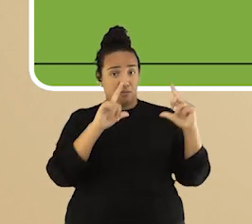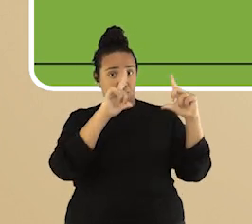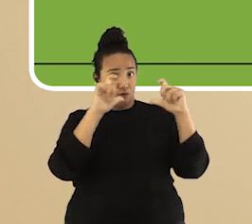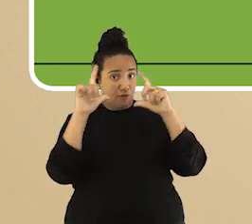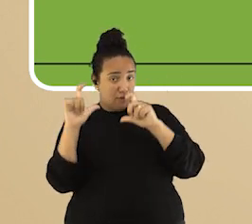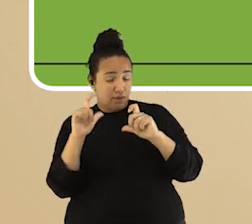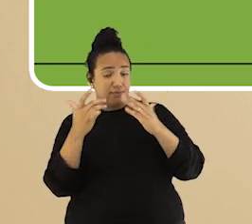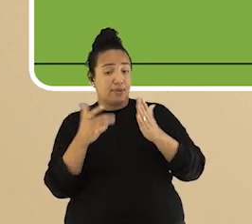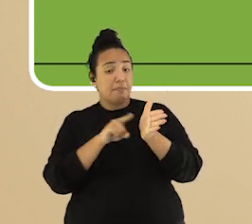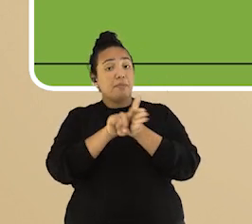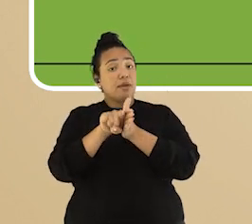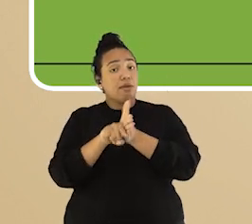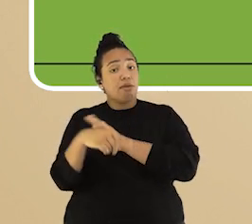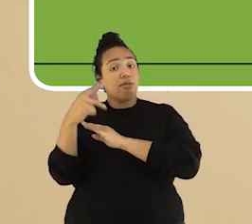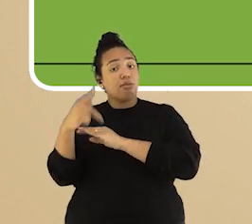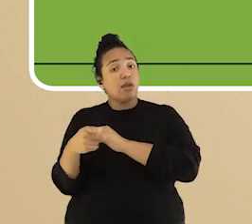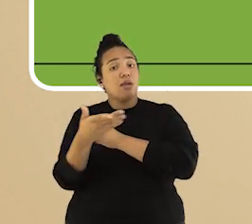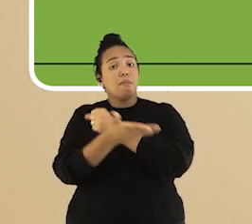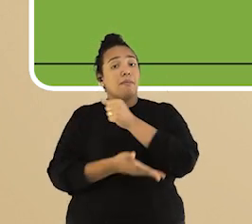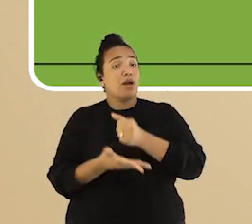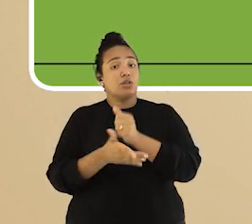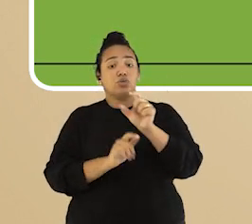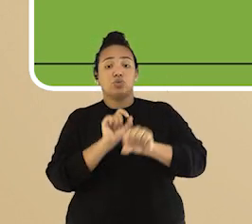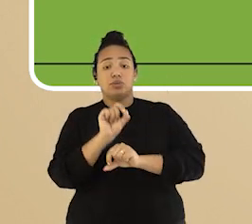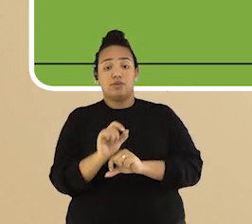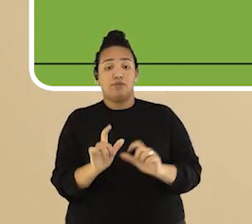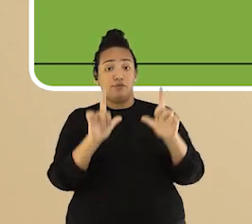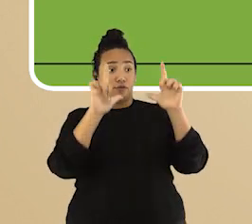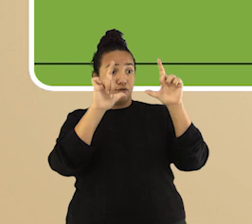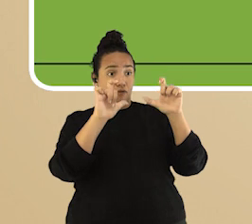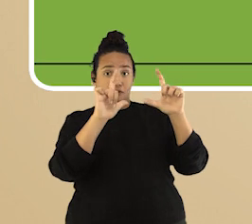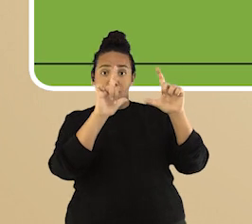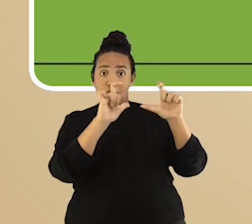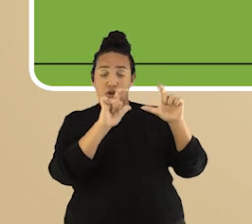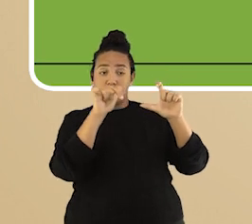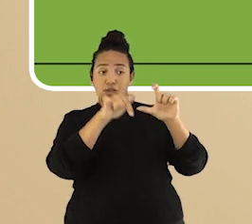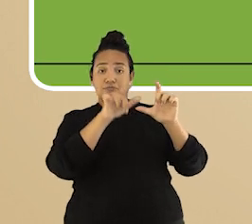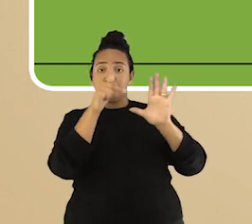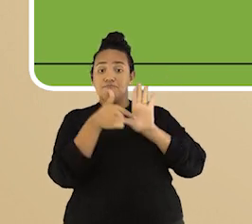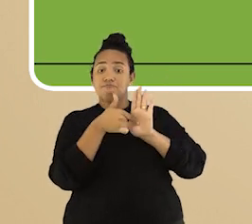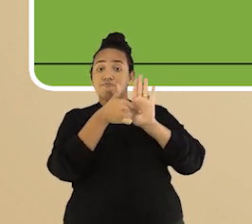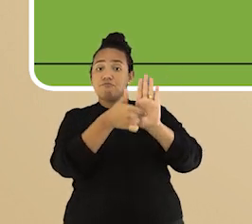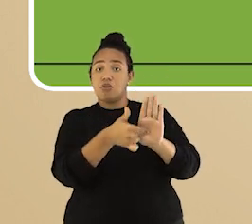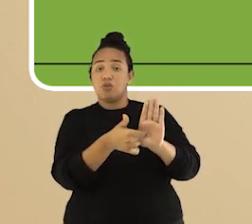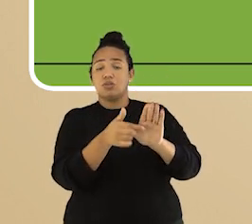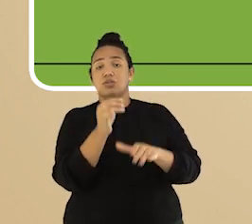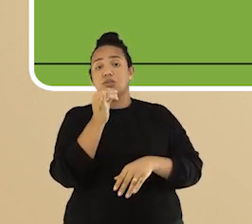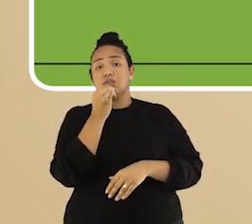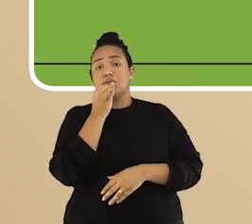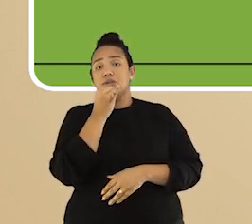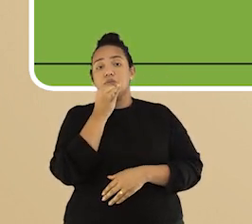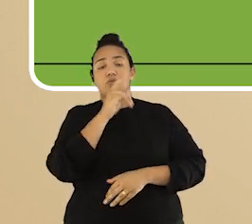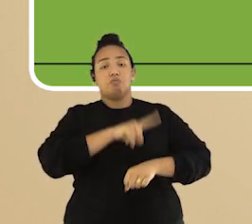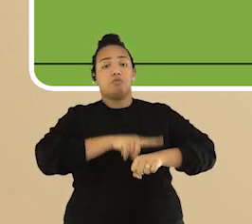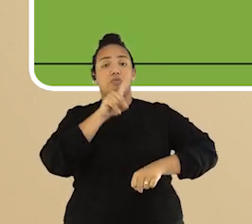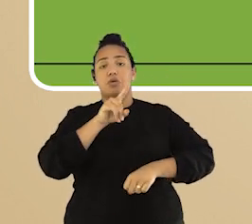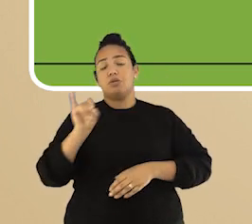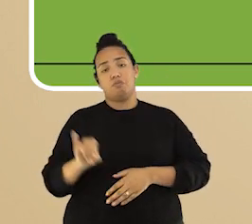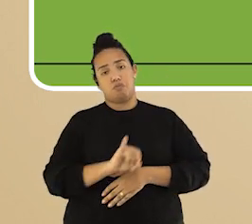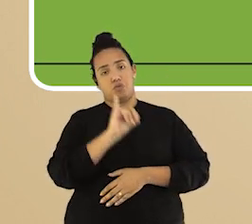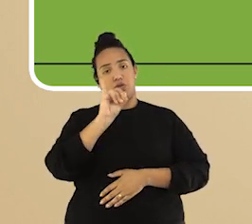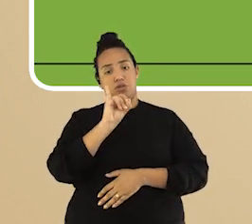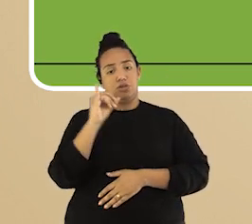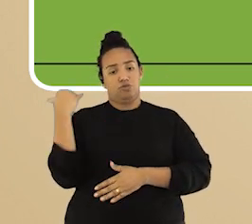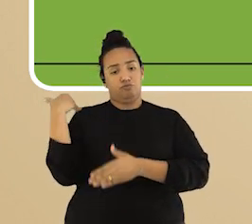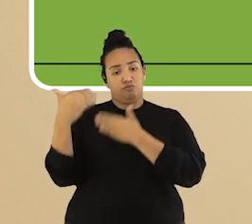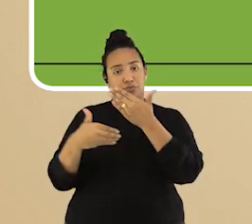se baseia, sobretudo, em fotos documentais que registram questões importantes ao longo do tempo,